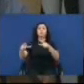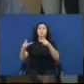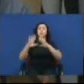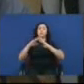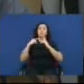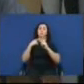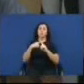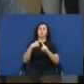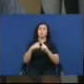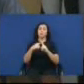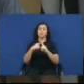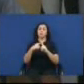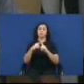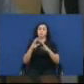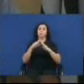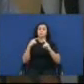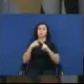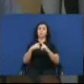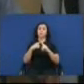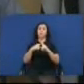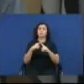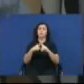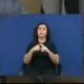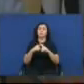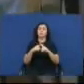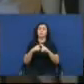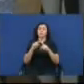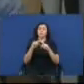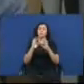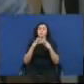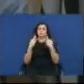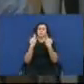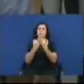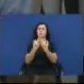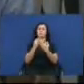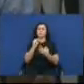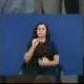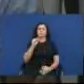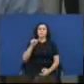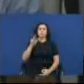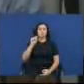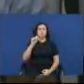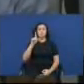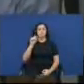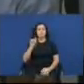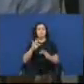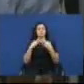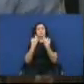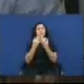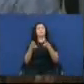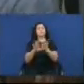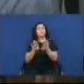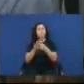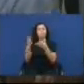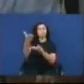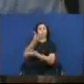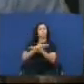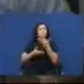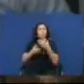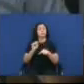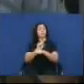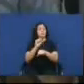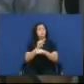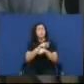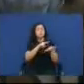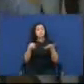igreja com a igreja Sagrada Família, também é uma troca de área que nós estamos aguardando que venha esta semana ainda para esta